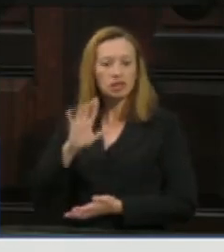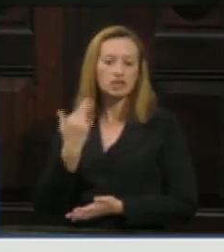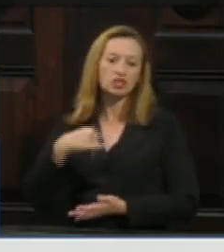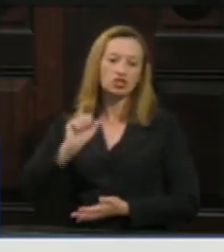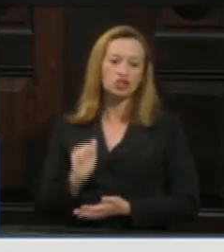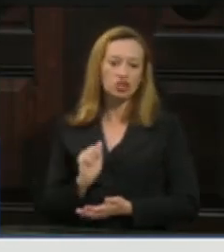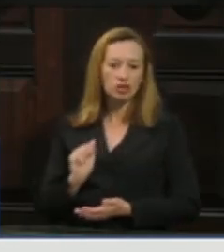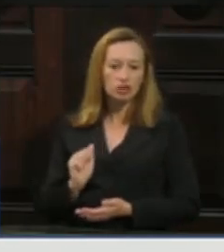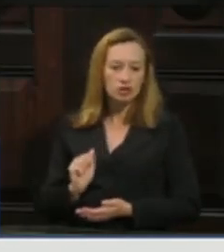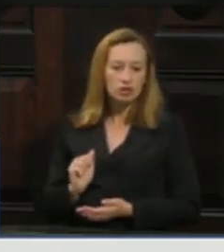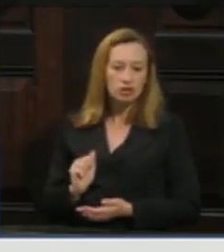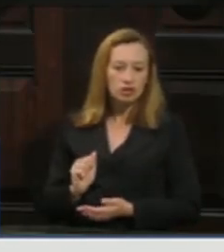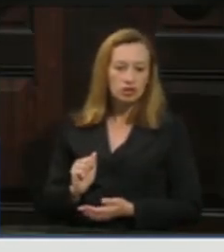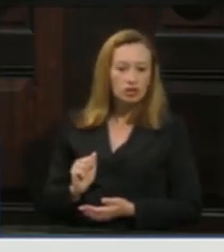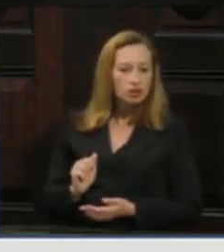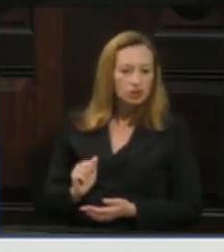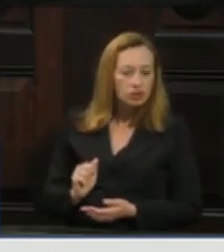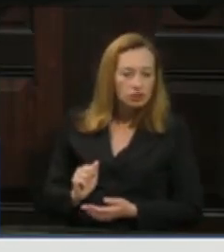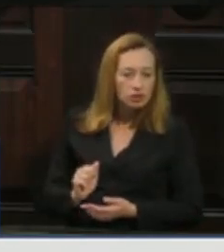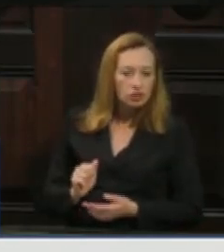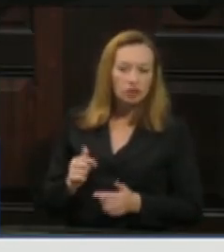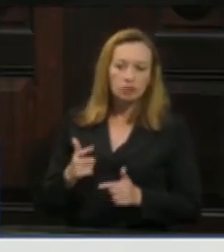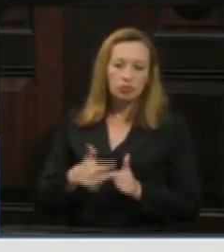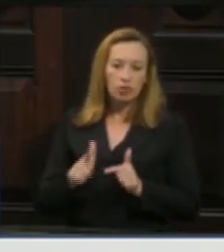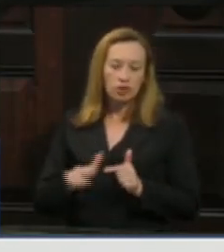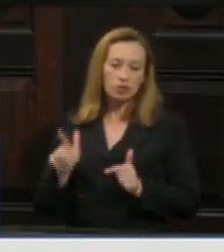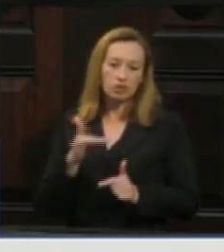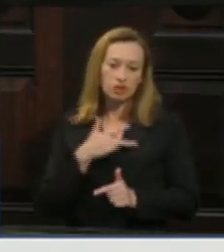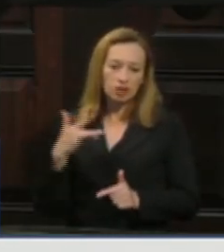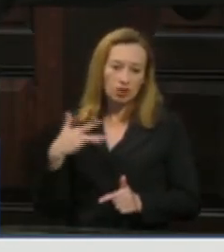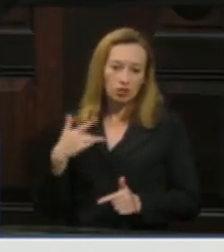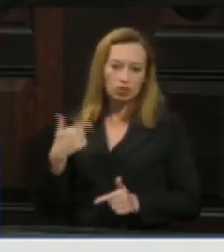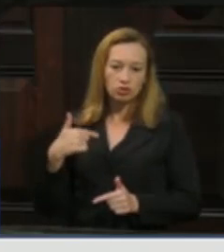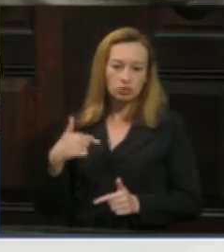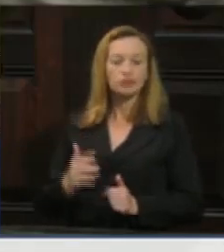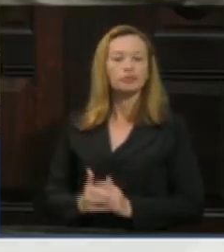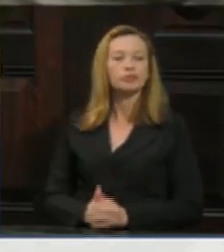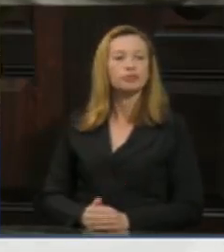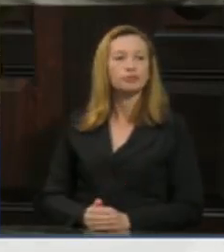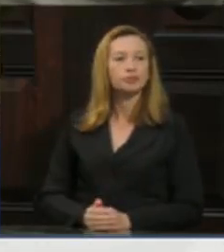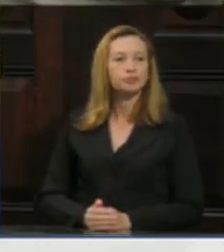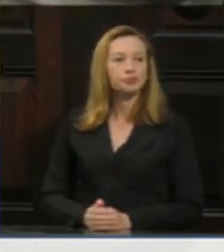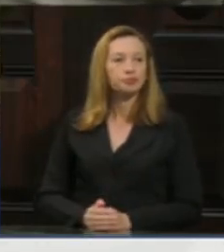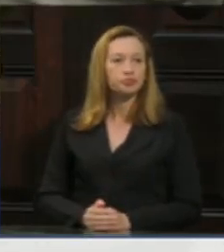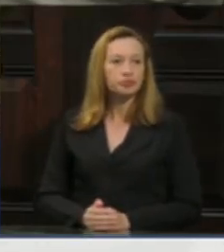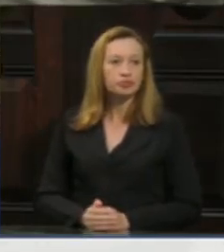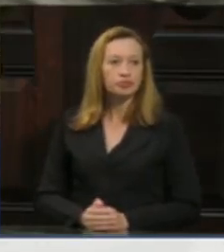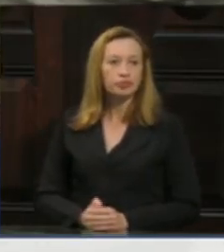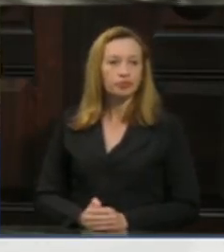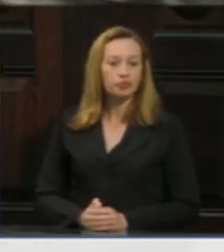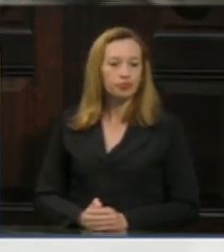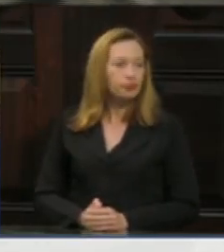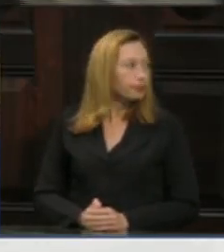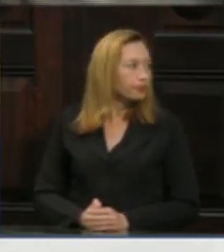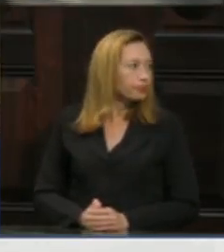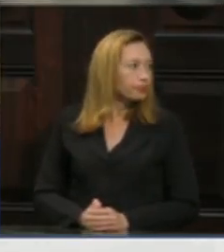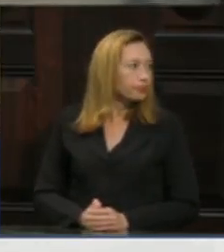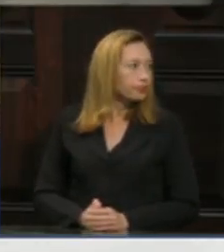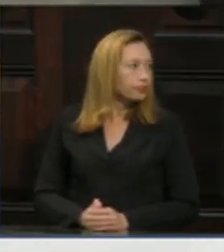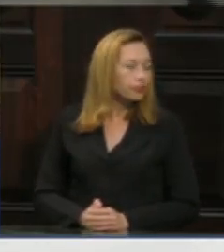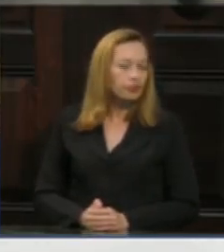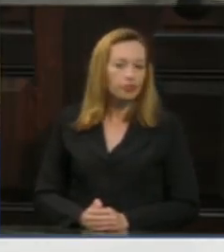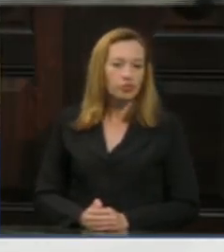Samuel Malafaia. Para agradecer pela votação do meu projeto de lei, segunda votação, projeto importante que trata